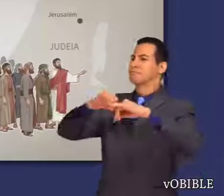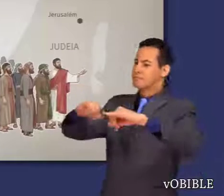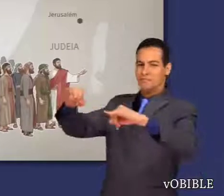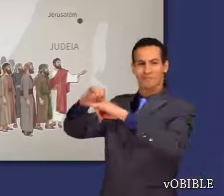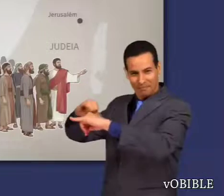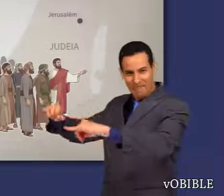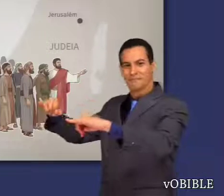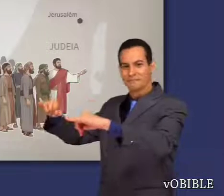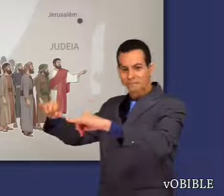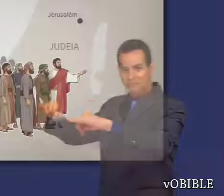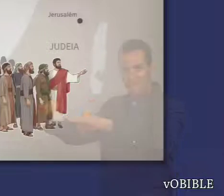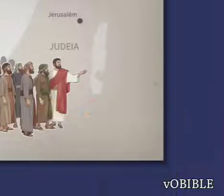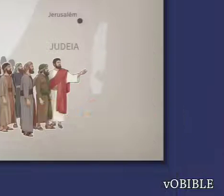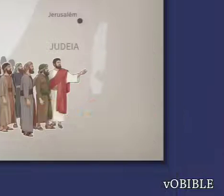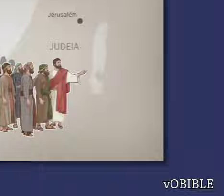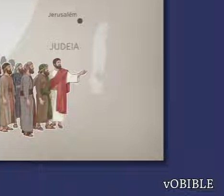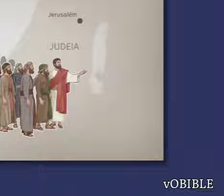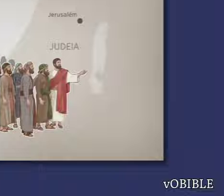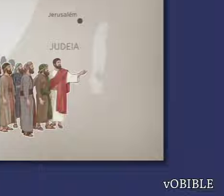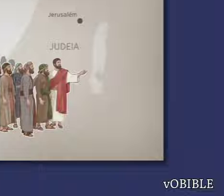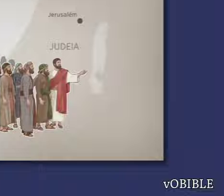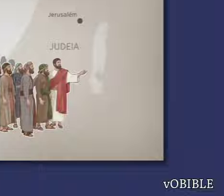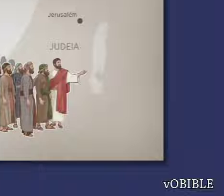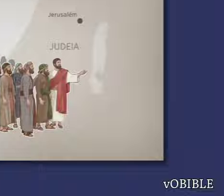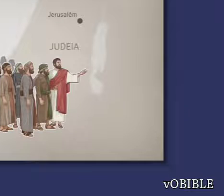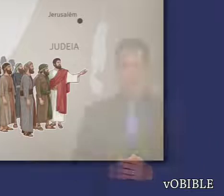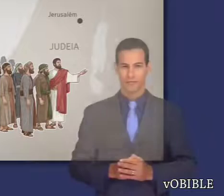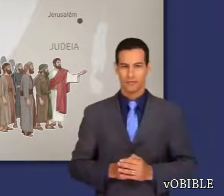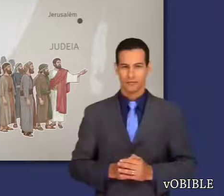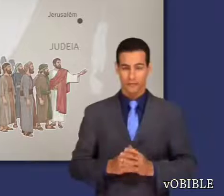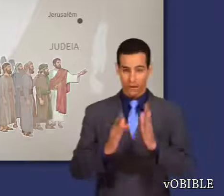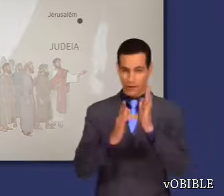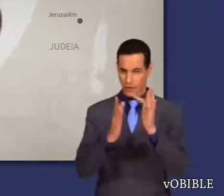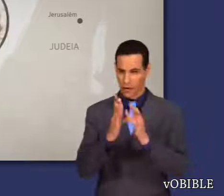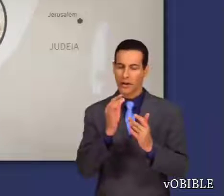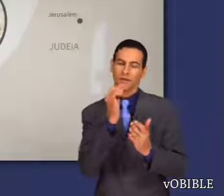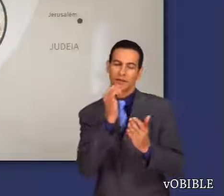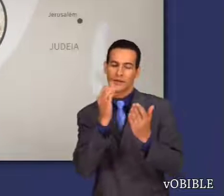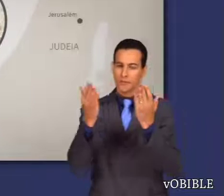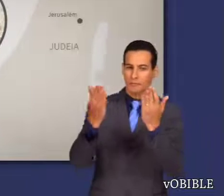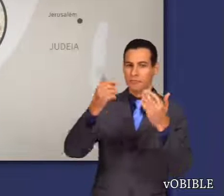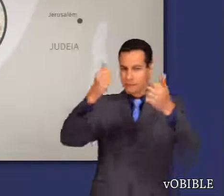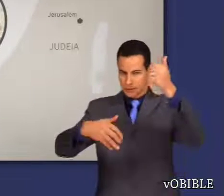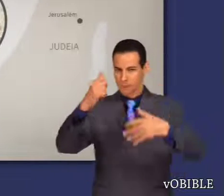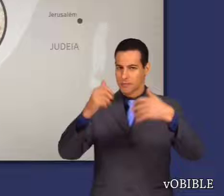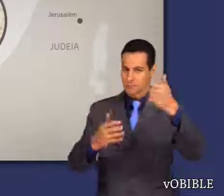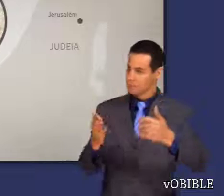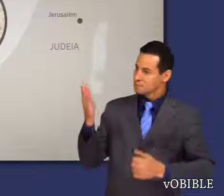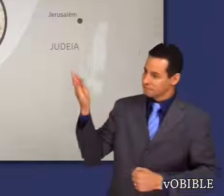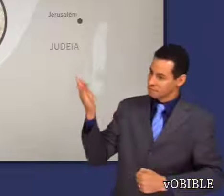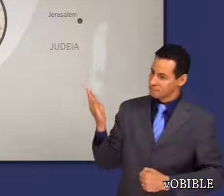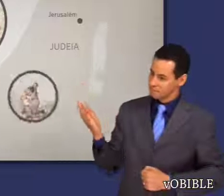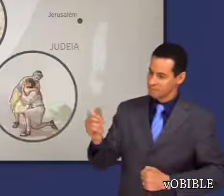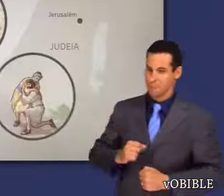aumenta quando Jesus envia mais 70 discípulos para pregar a mensagem do reino. As bem conhecidas parábolas do